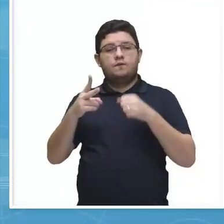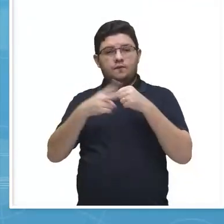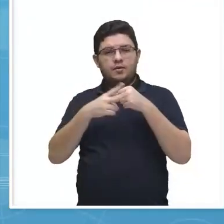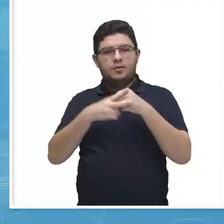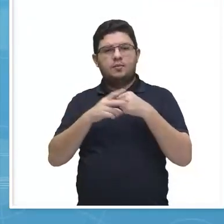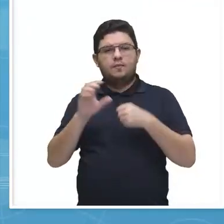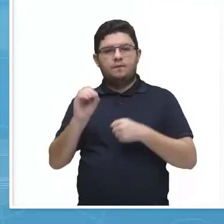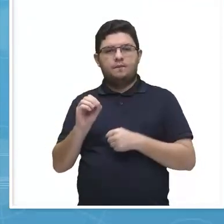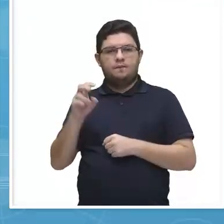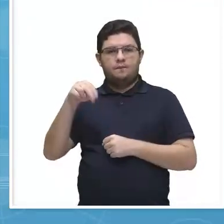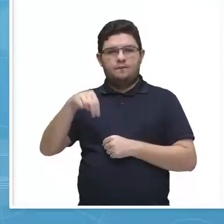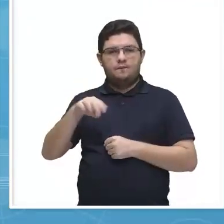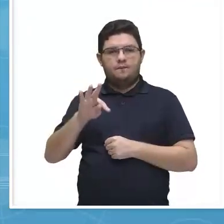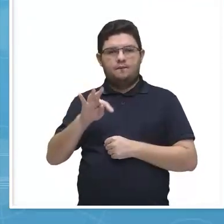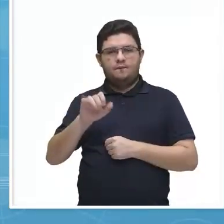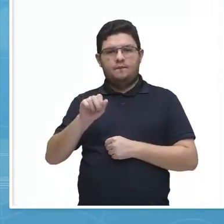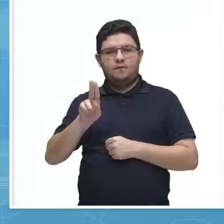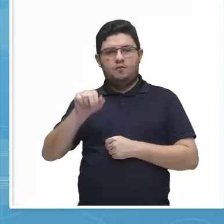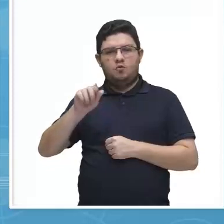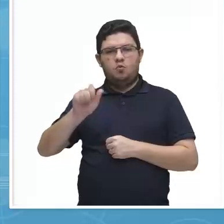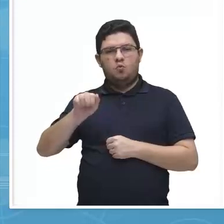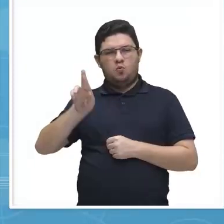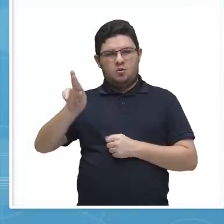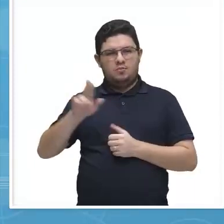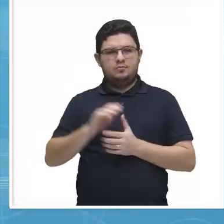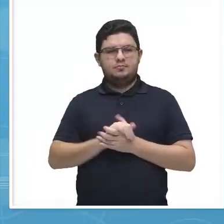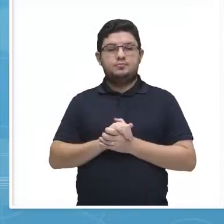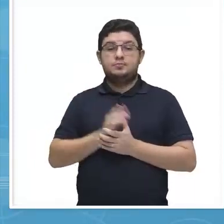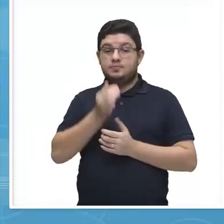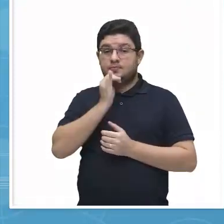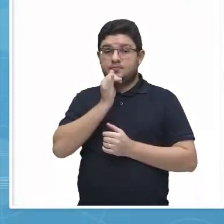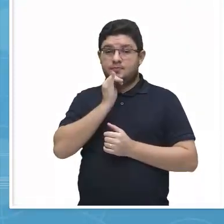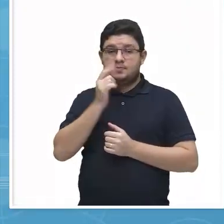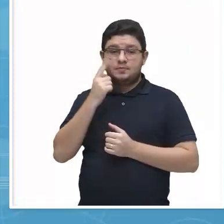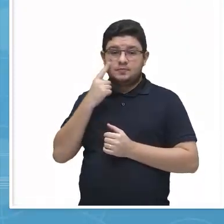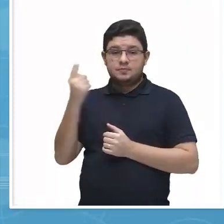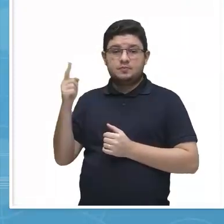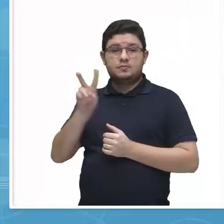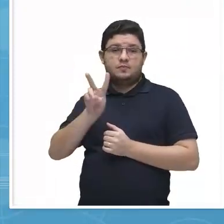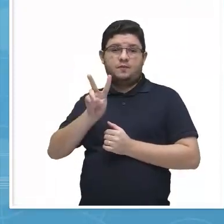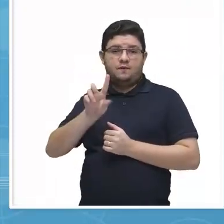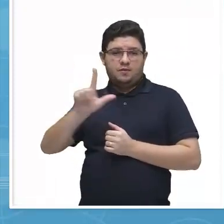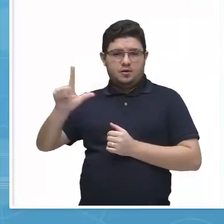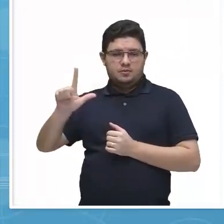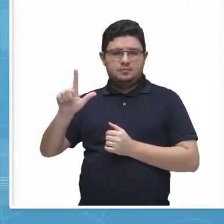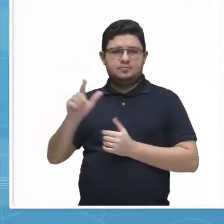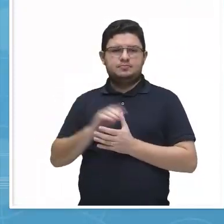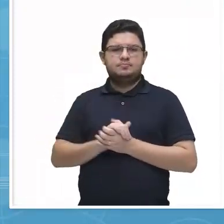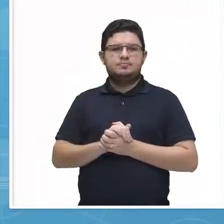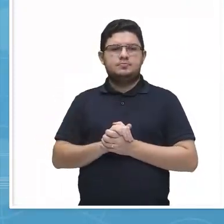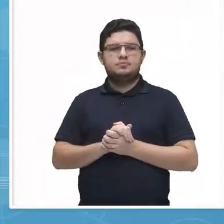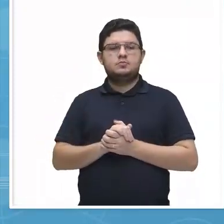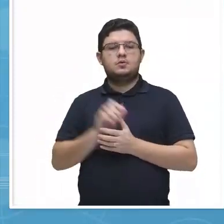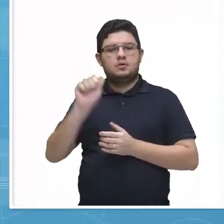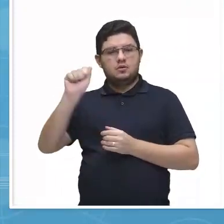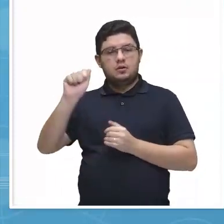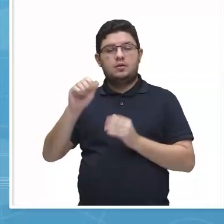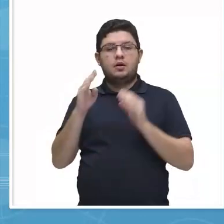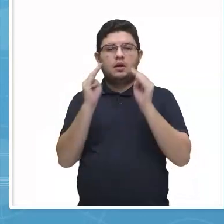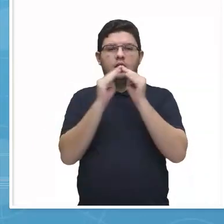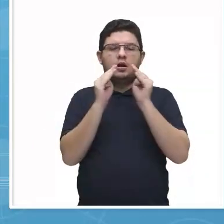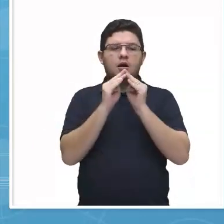continuação de estado, correto? Vamos ver os exemplos, amores. A casa é nova, a casa é